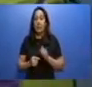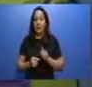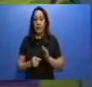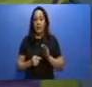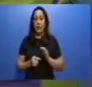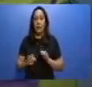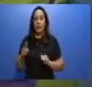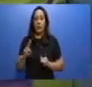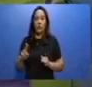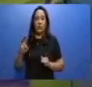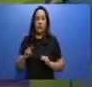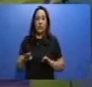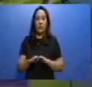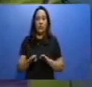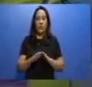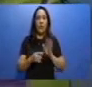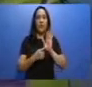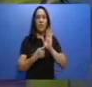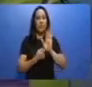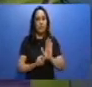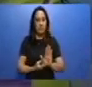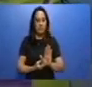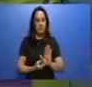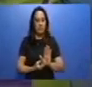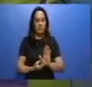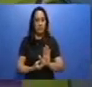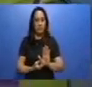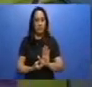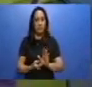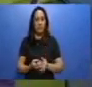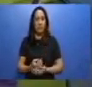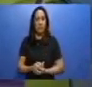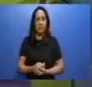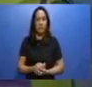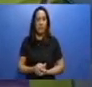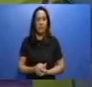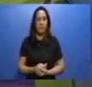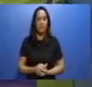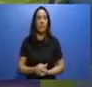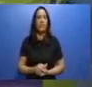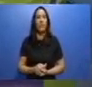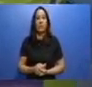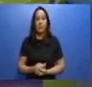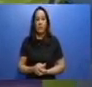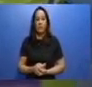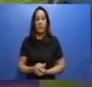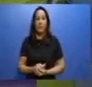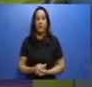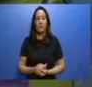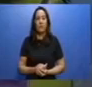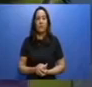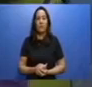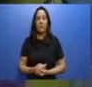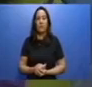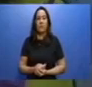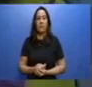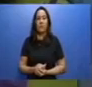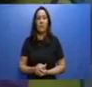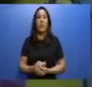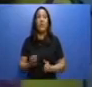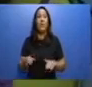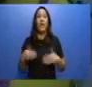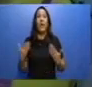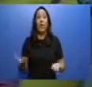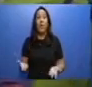nossos sólidos. Plana, só o ladinho. Figuras espaciais, o sólido geométrico. E